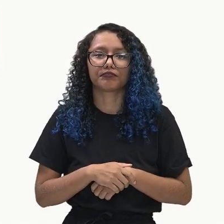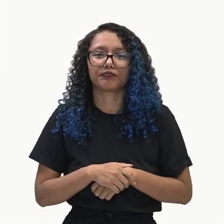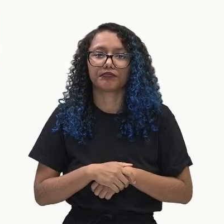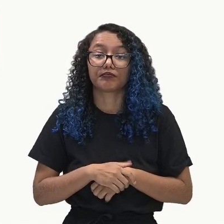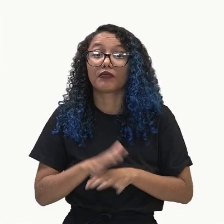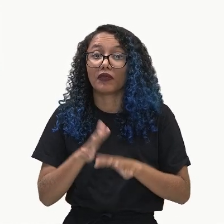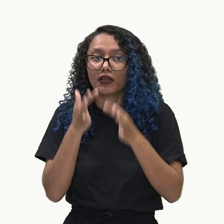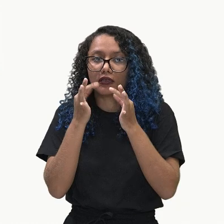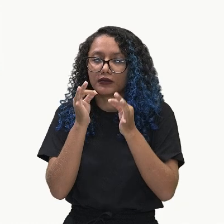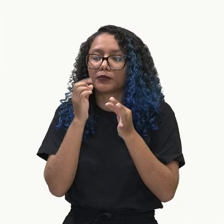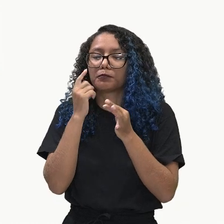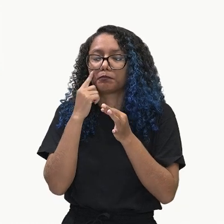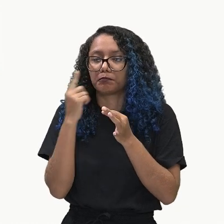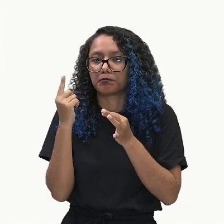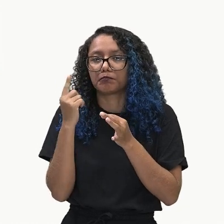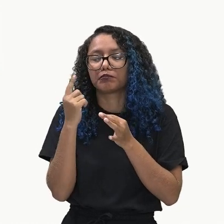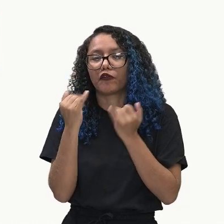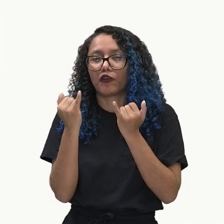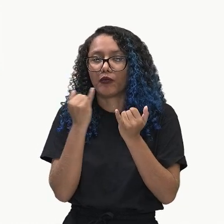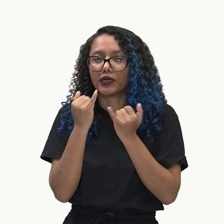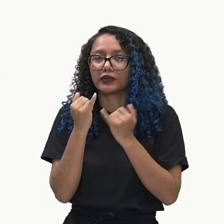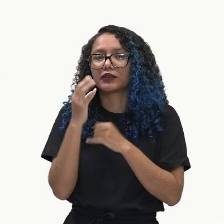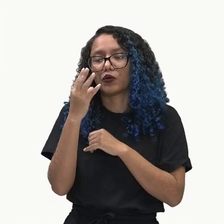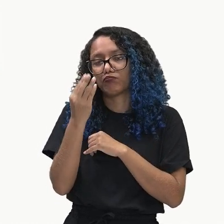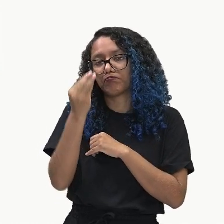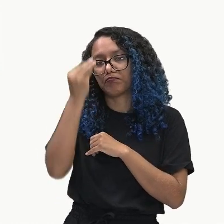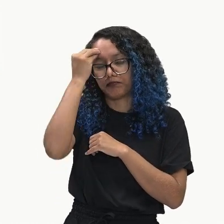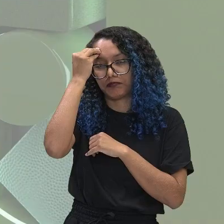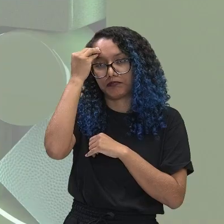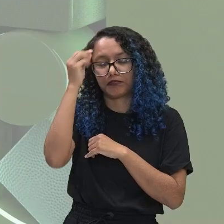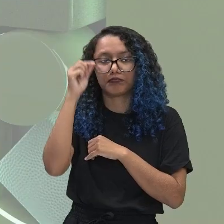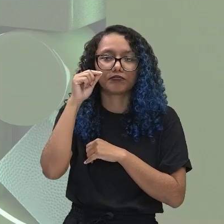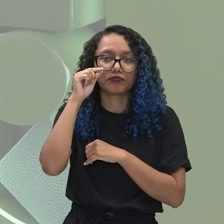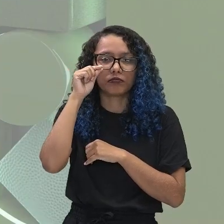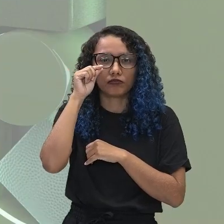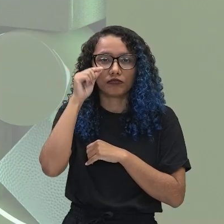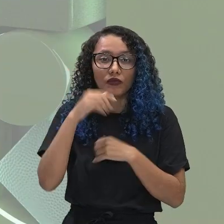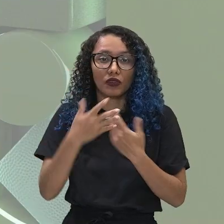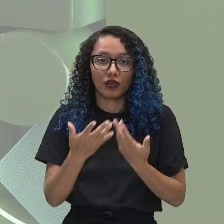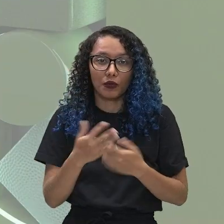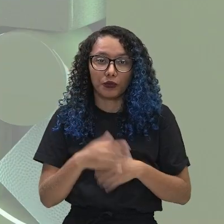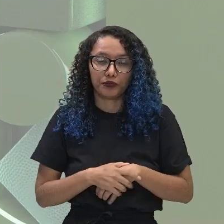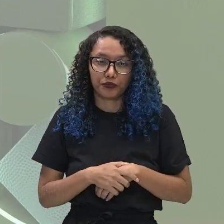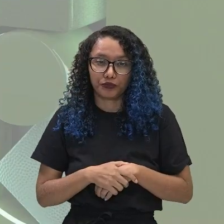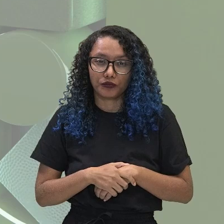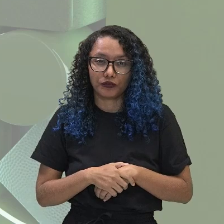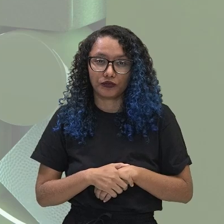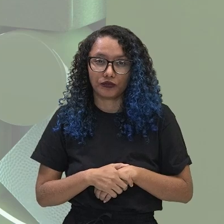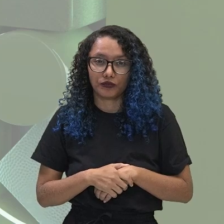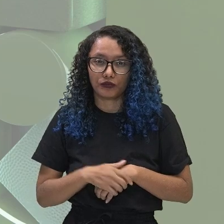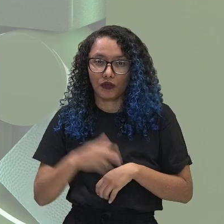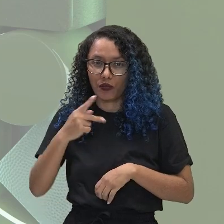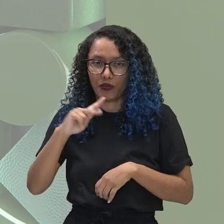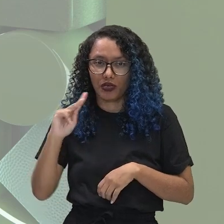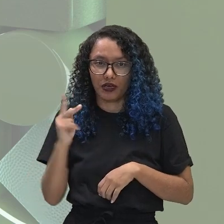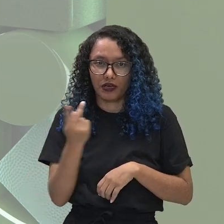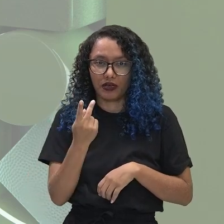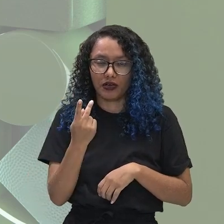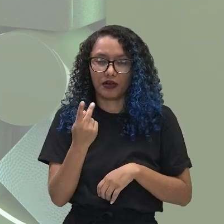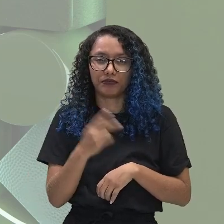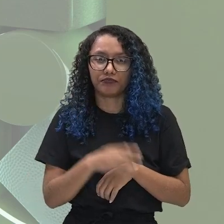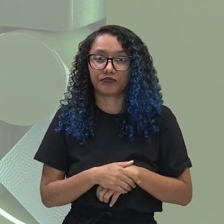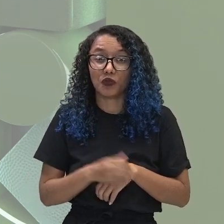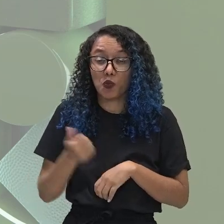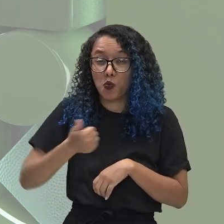essa informação. Qual é a fórmula do pH? Sempre do lado do primeiro